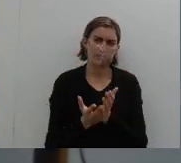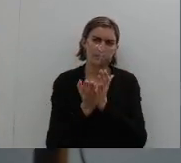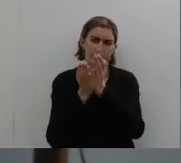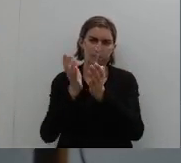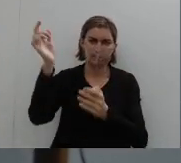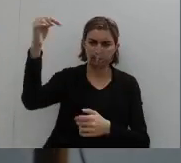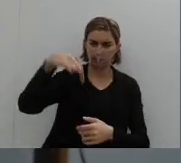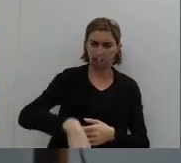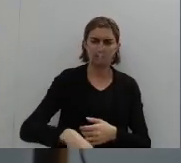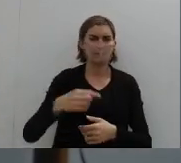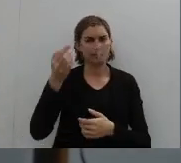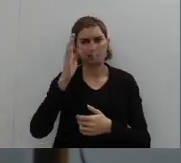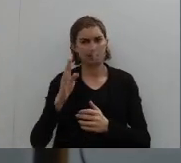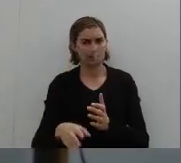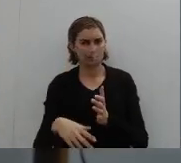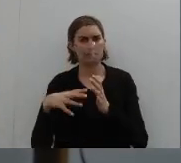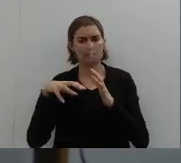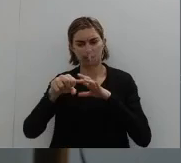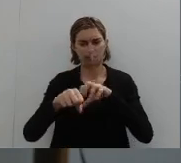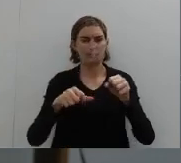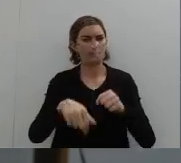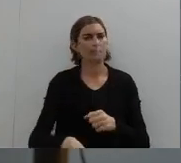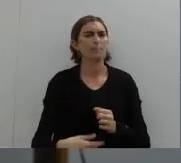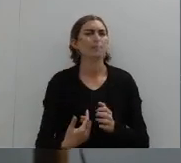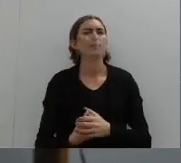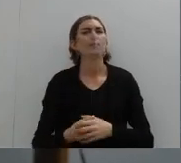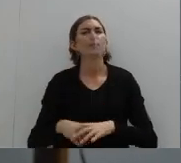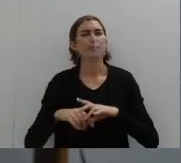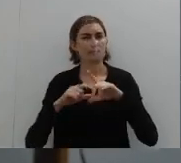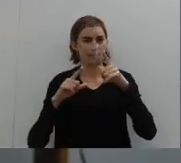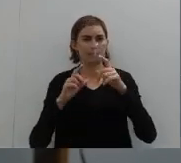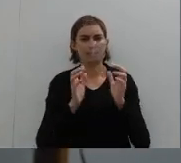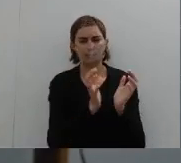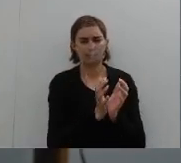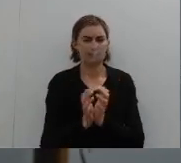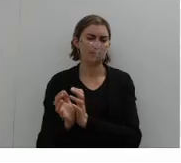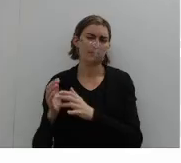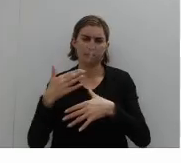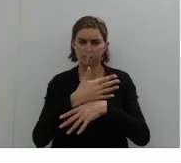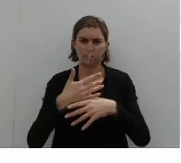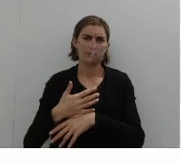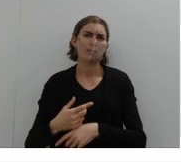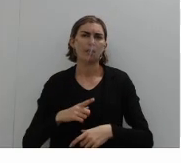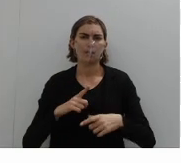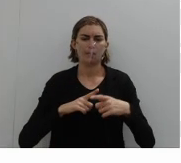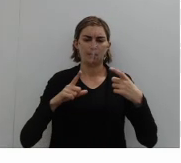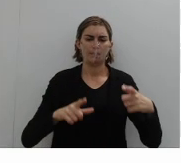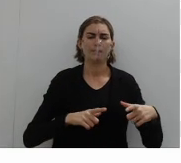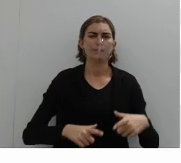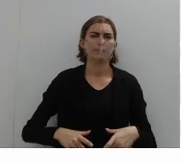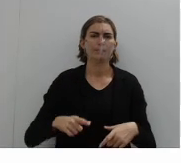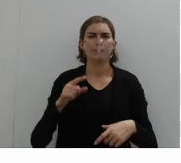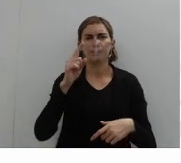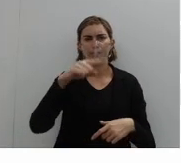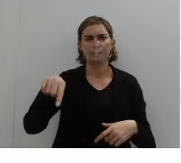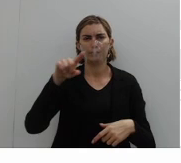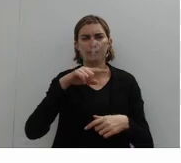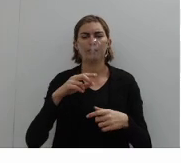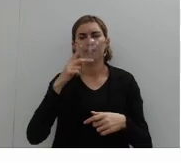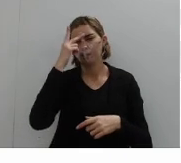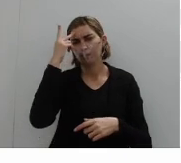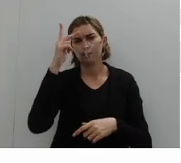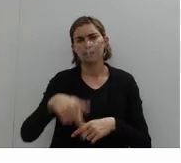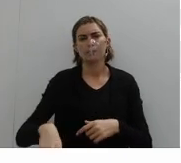virem conquistar esse novo mundo, ok? As colônias de exploração tinham seu espaço ocupado por indivíduos